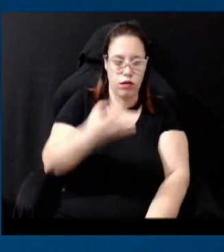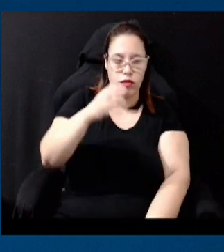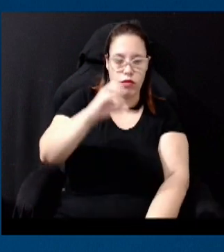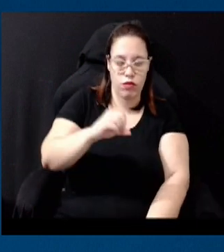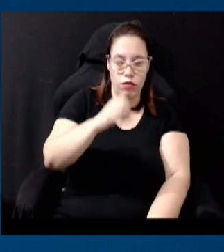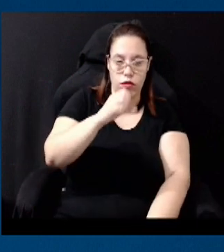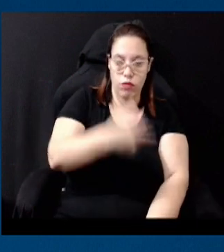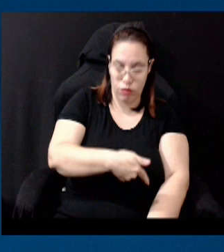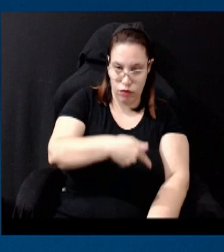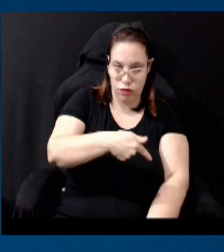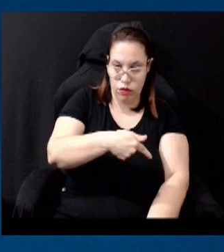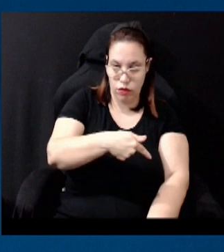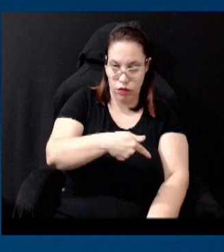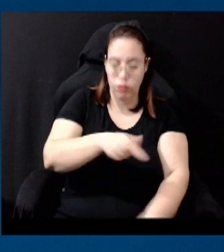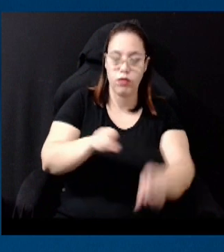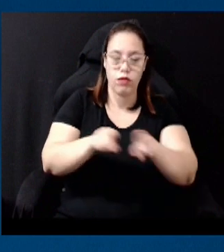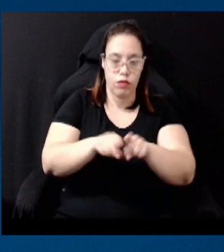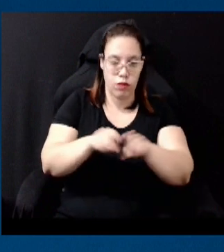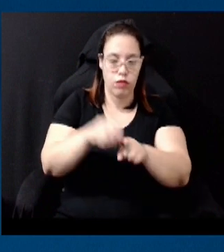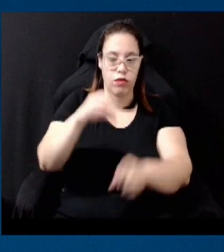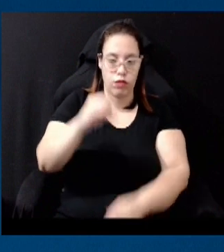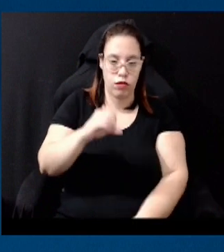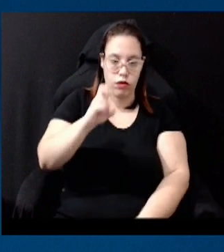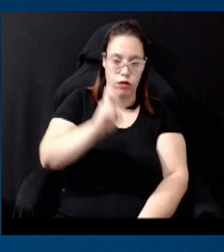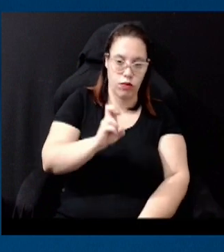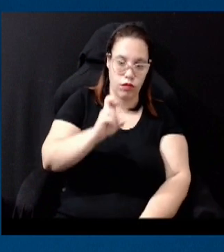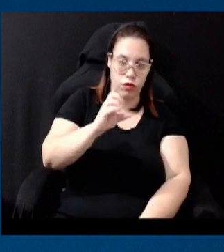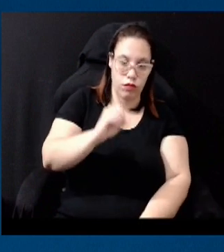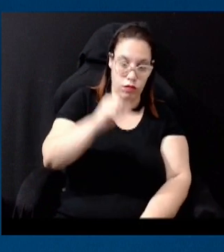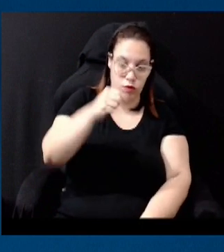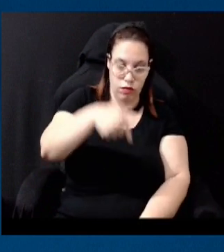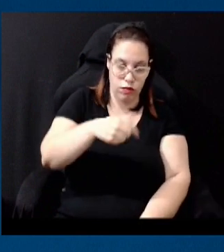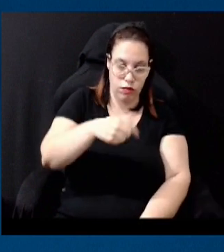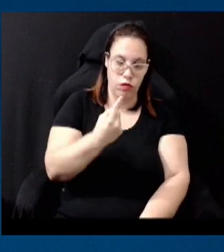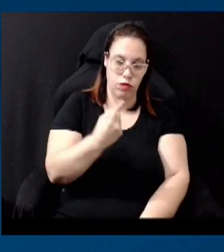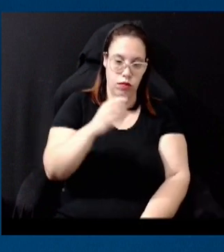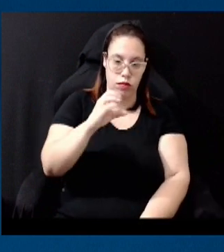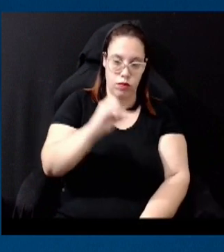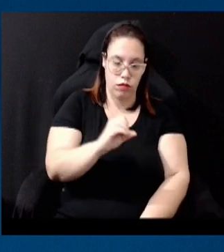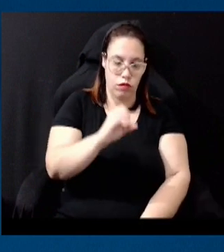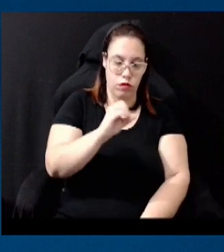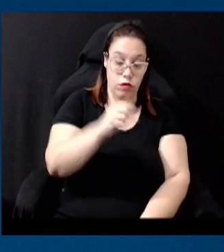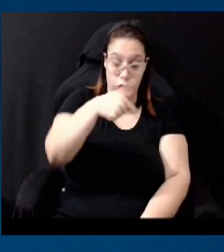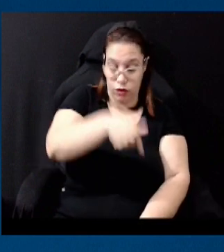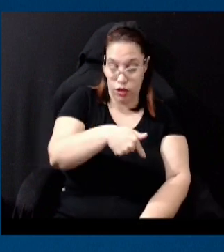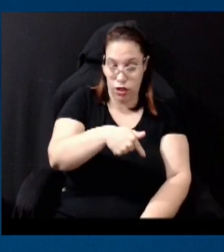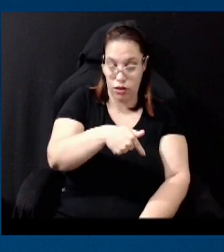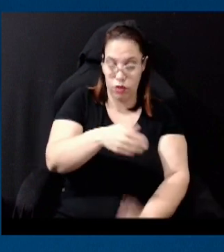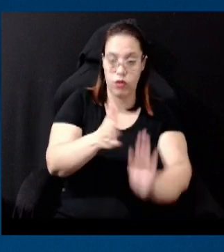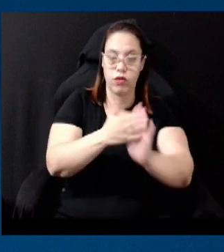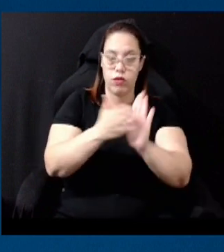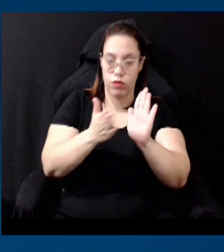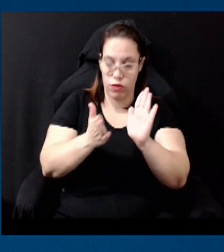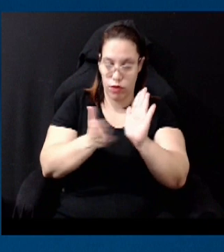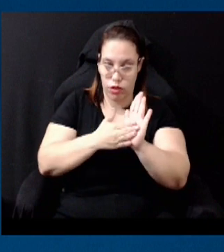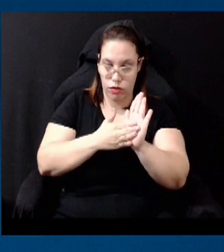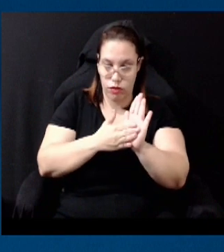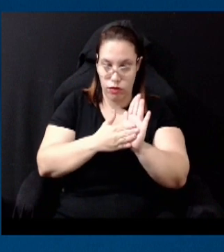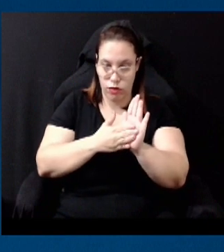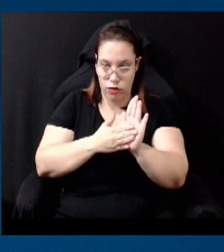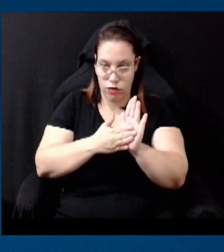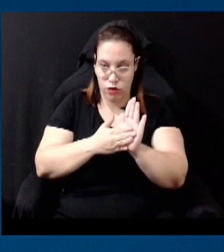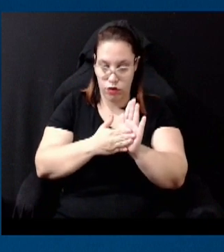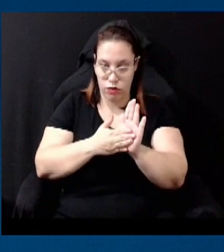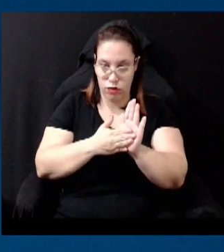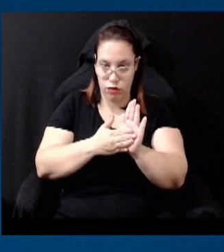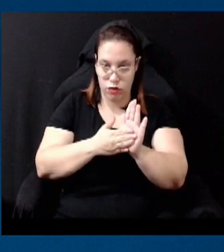9.497 e também 9.507 de 1997. A proposta restabelece a